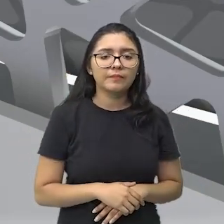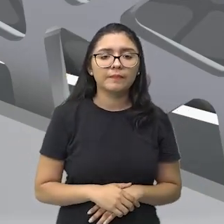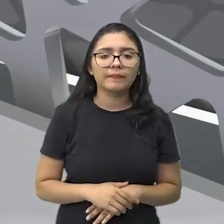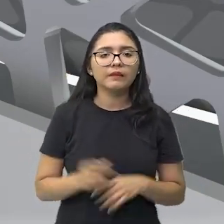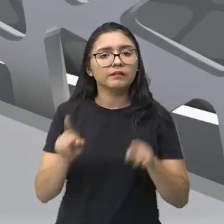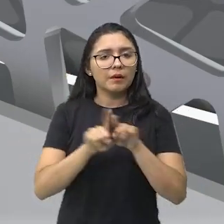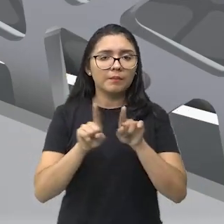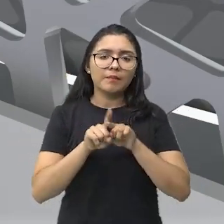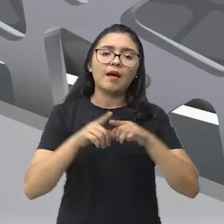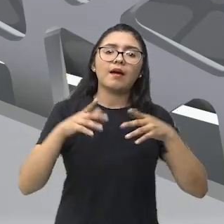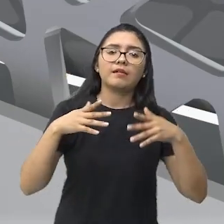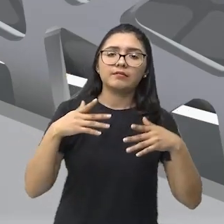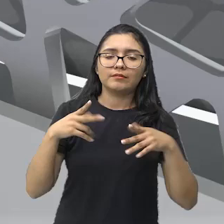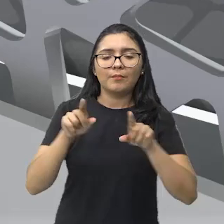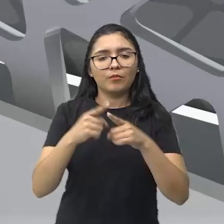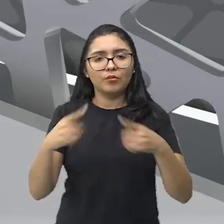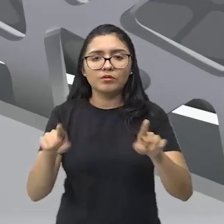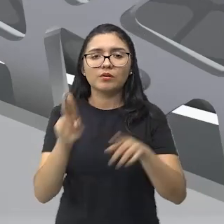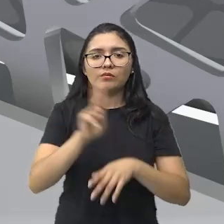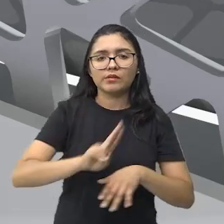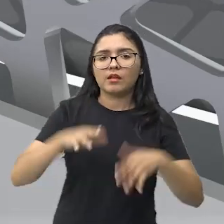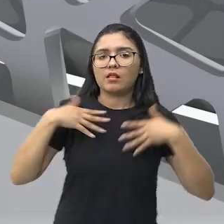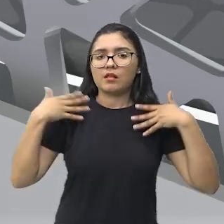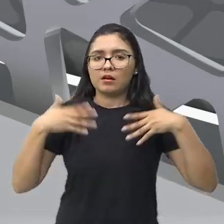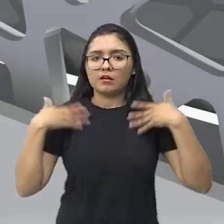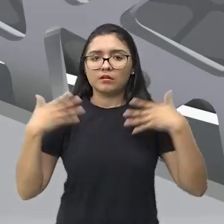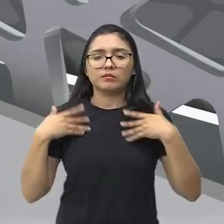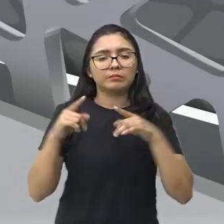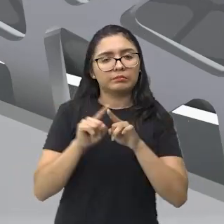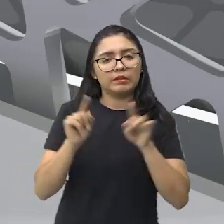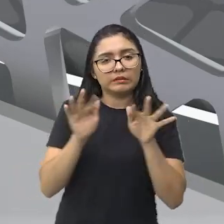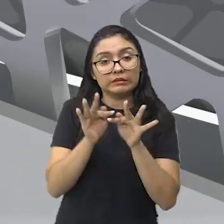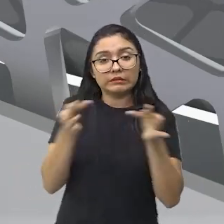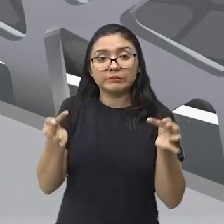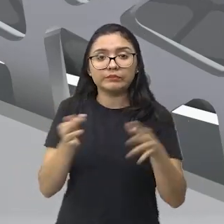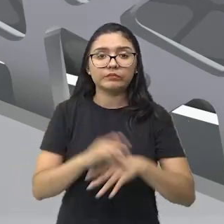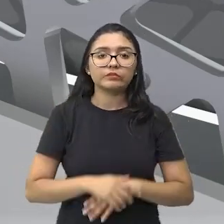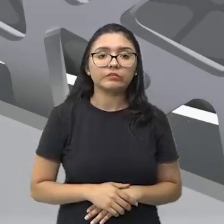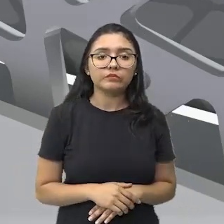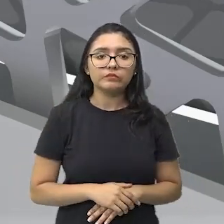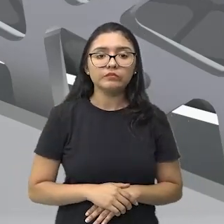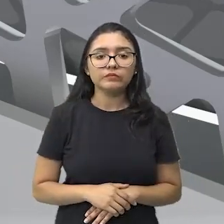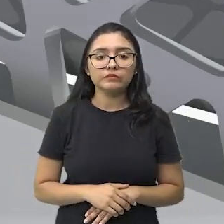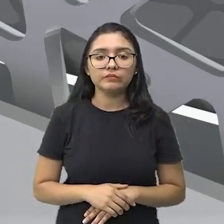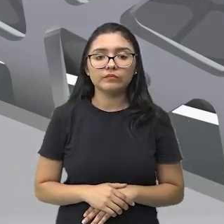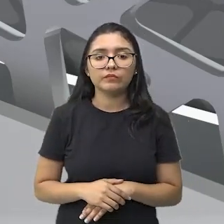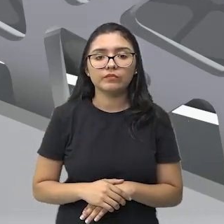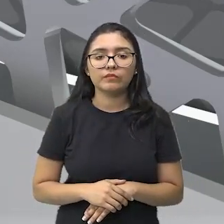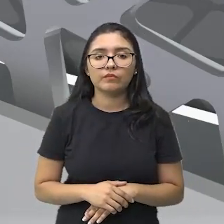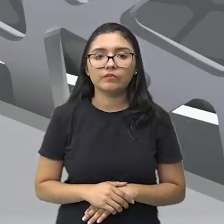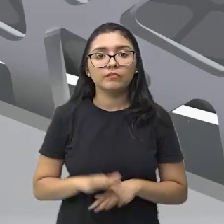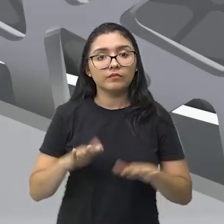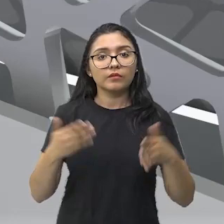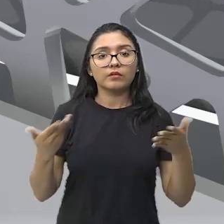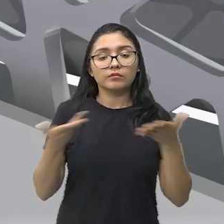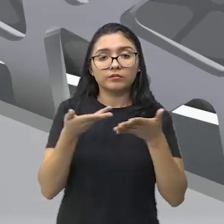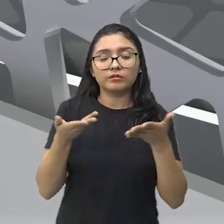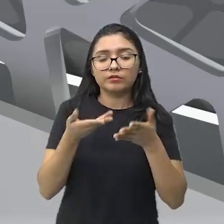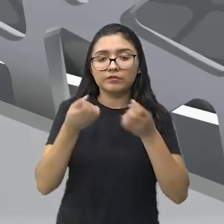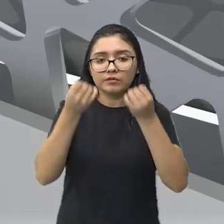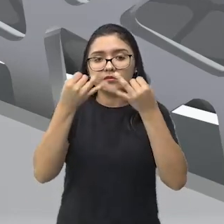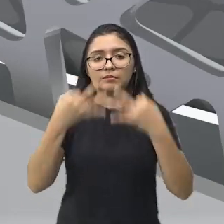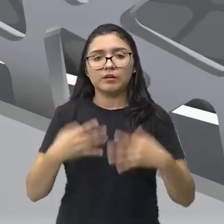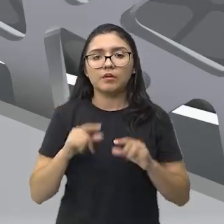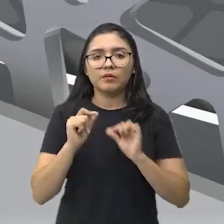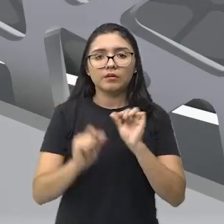o divertimento acontecia, mas de uma forma bem sutil, ok? E aí nós vamos falar agora, essa